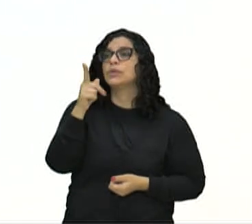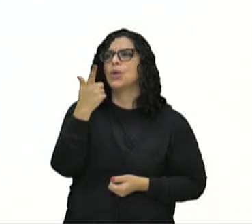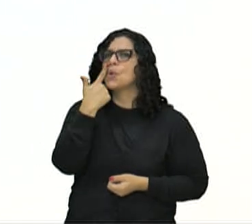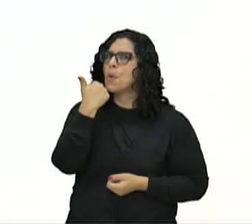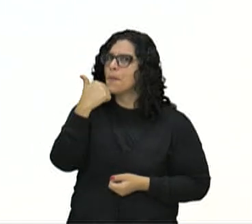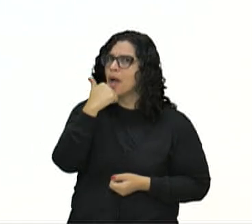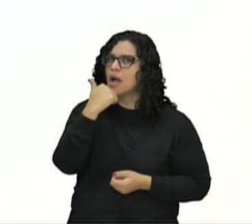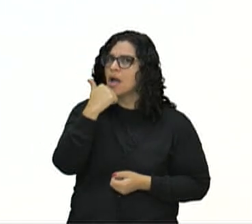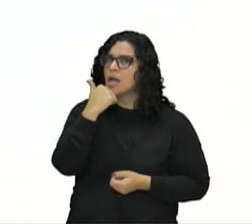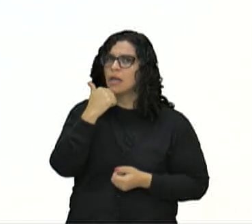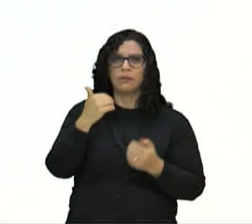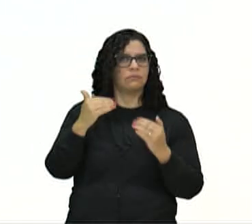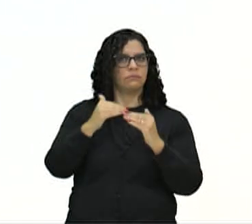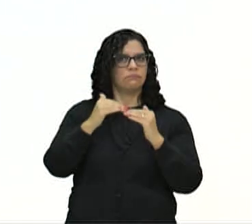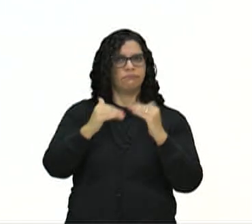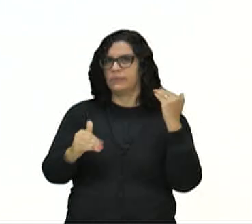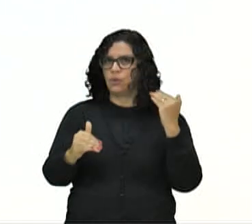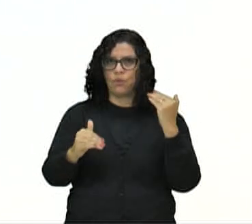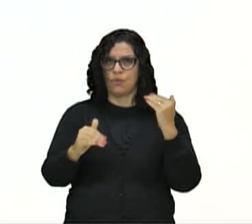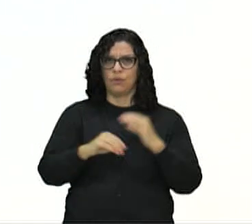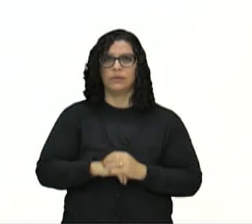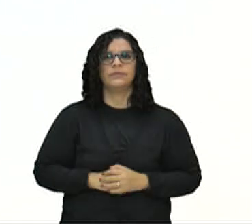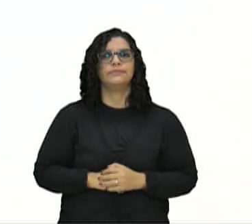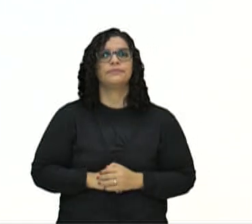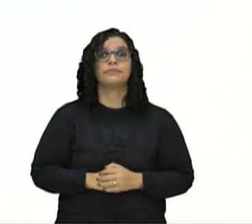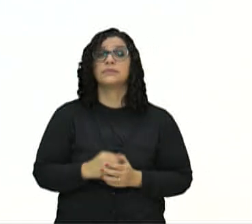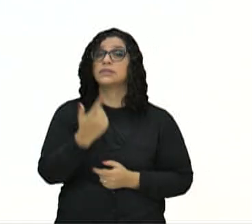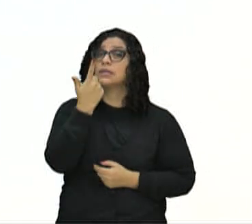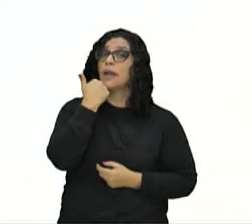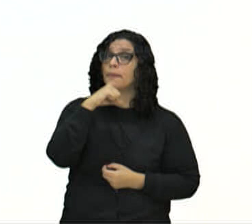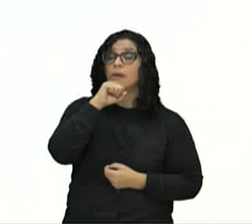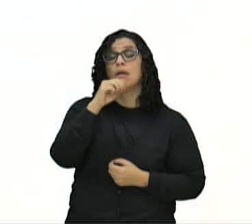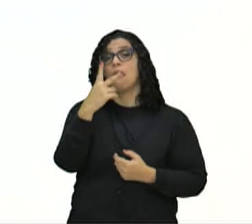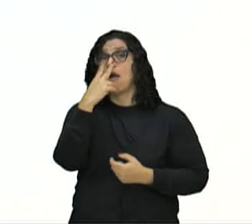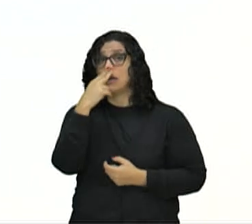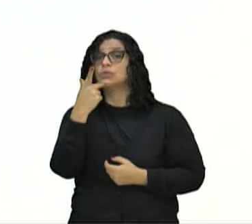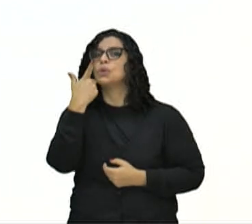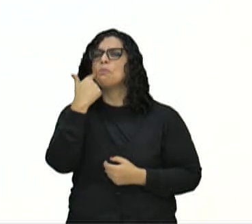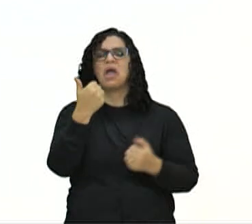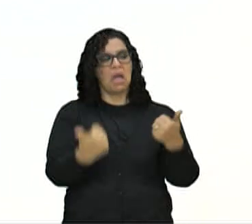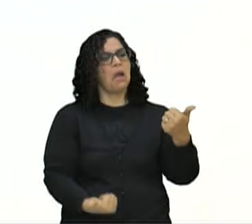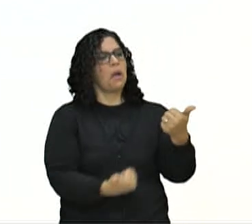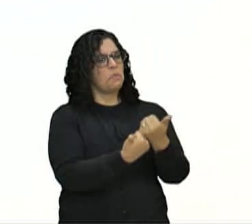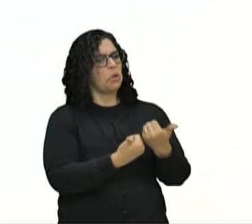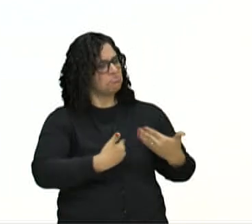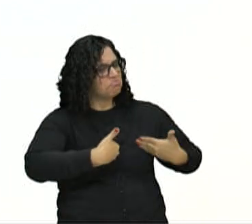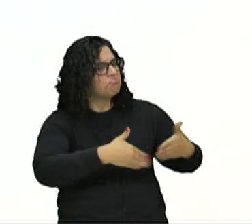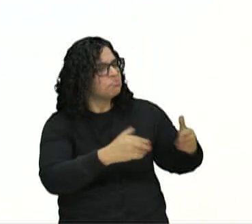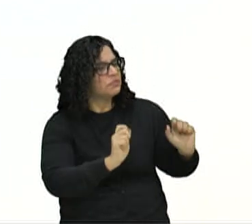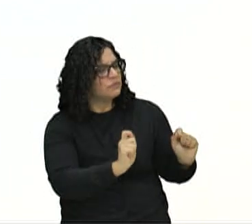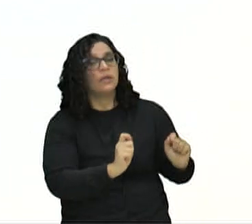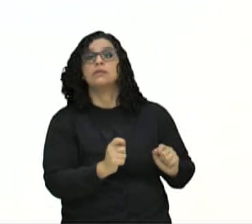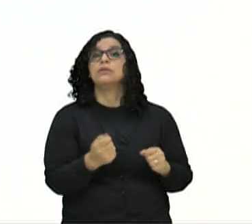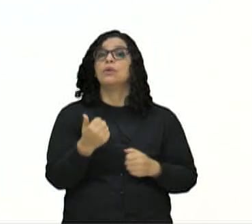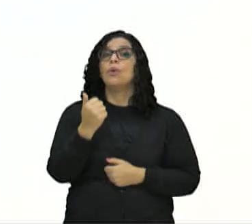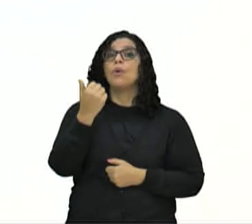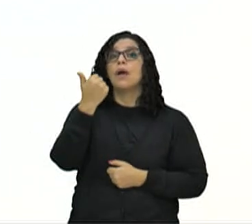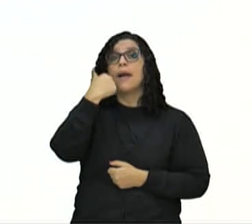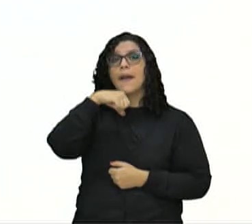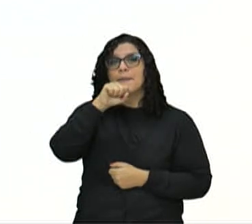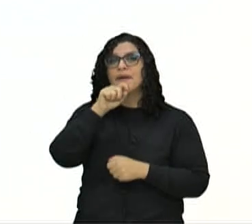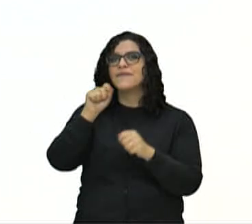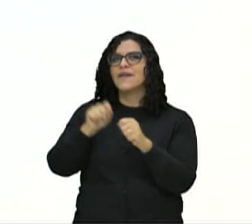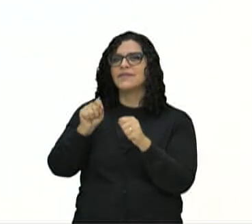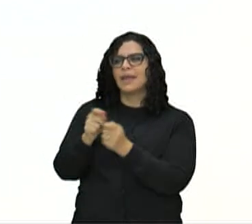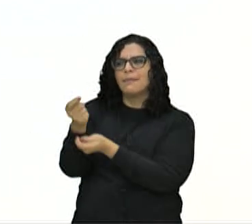pai não concordaria? A mãe acha que o pai irá apoiar? Ou a mãe fará com que